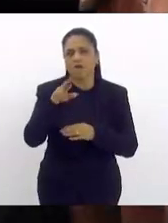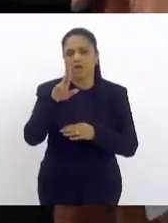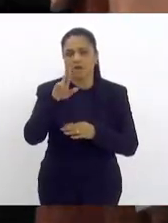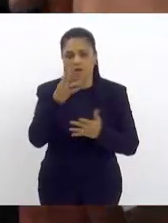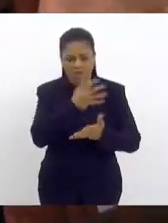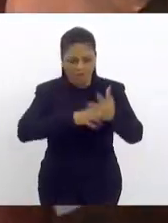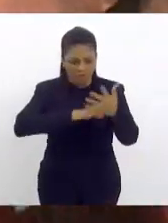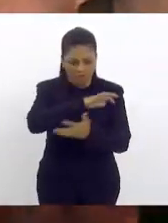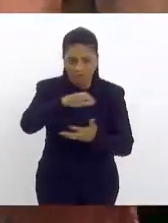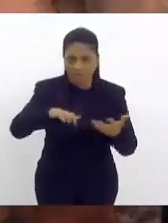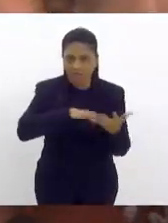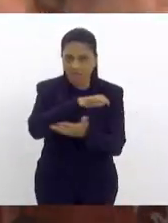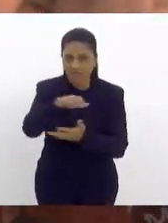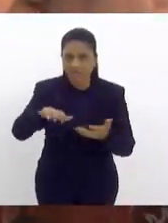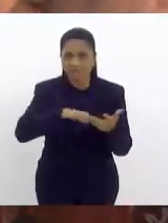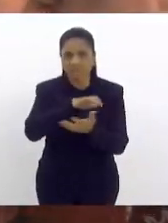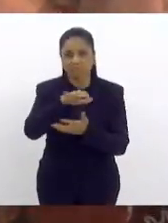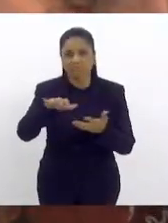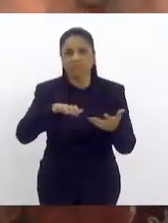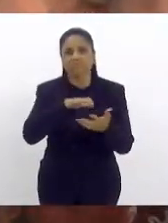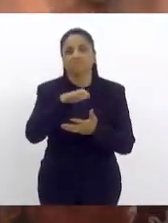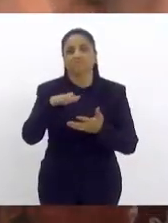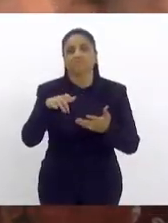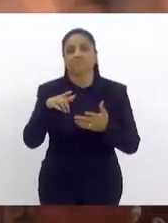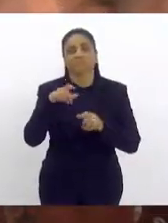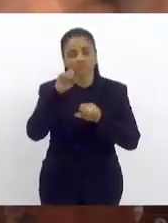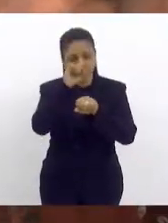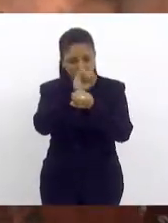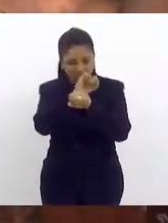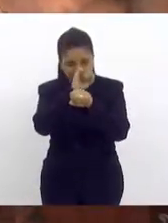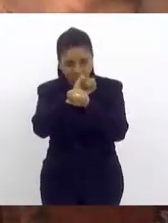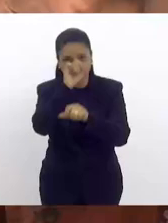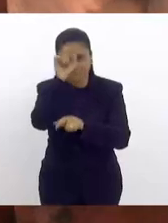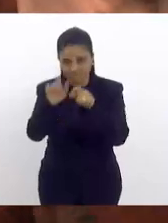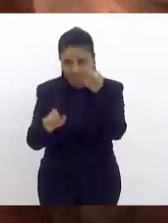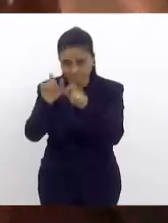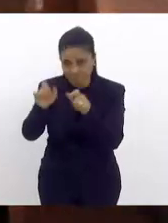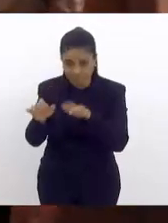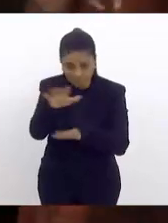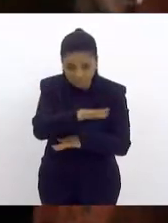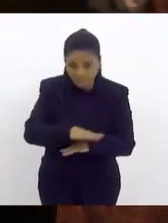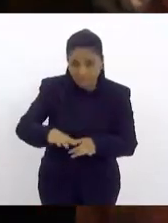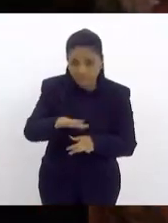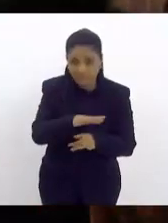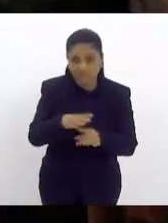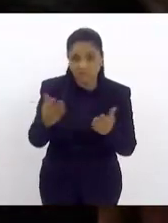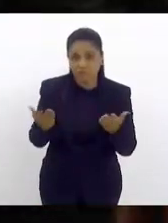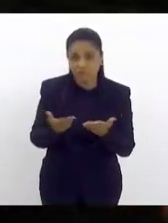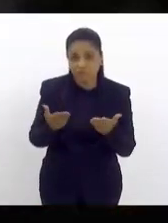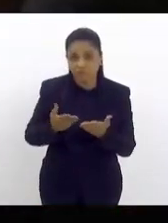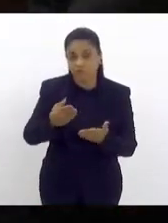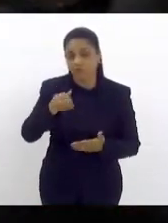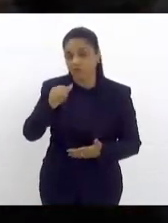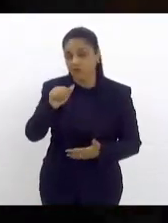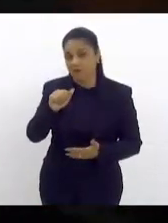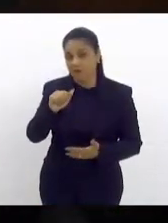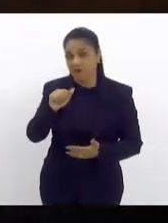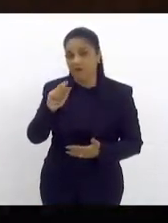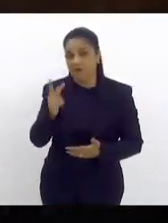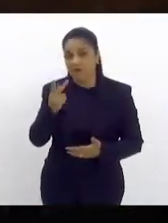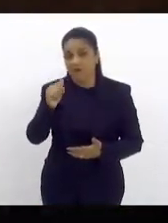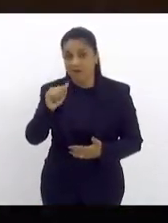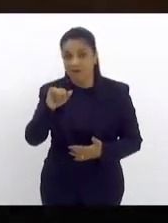sucedida capitaniada por seres humanos escravizados no território que hoje é denominado Haiti na época